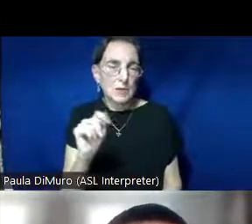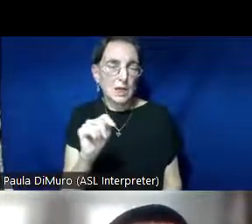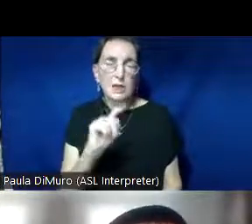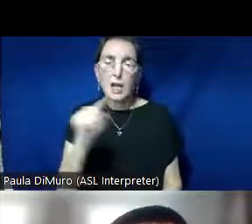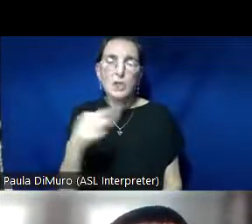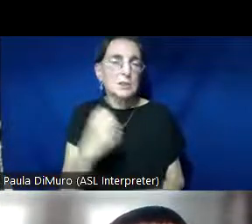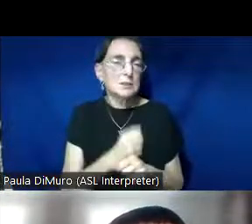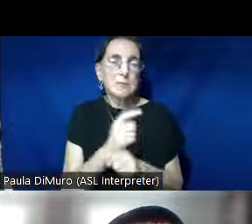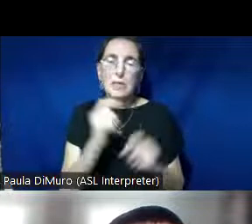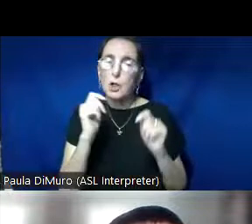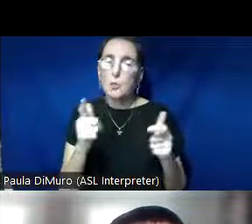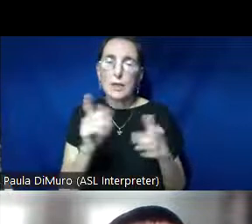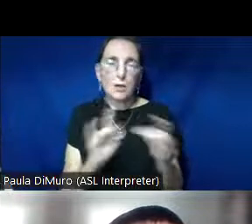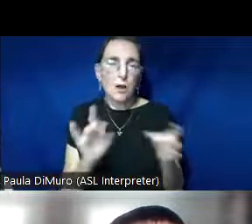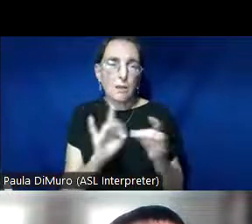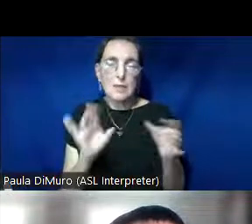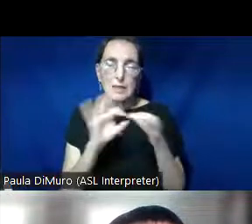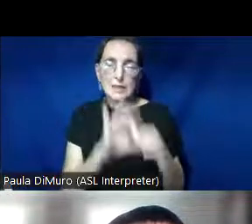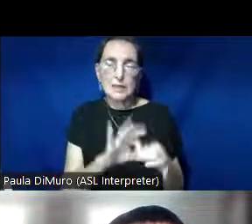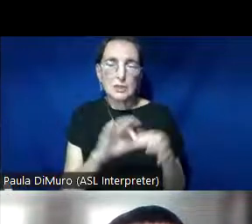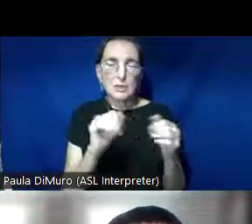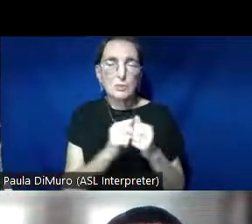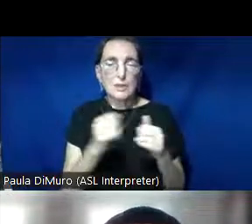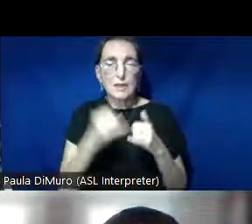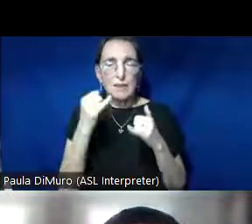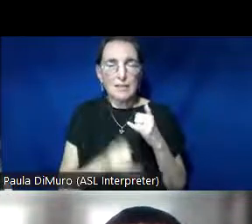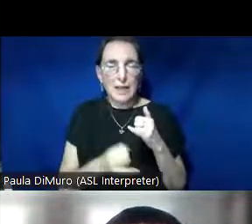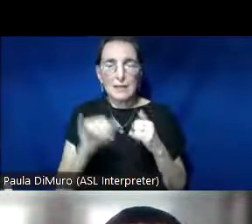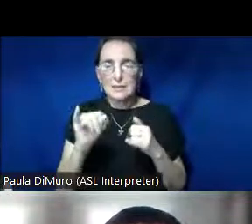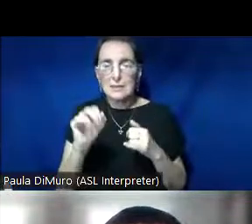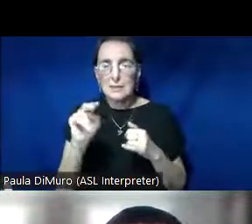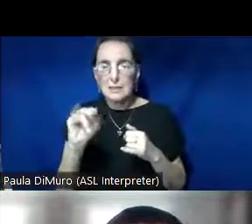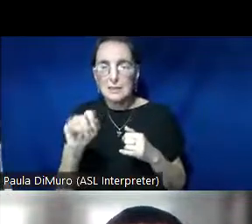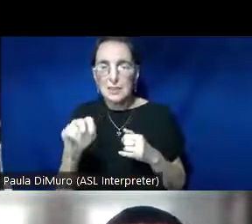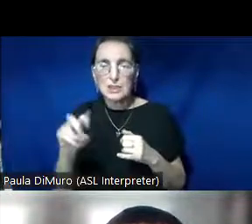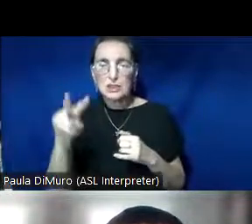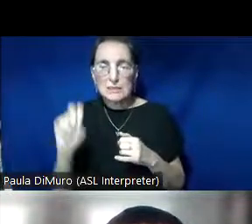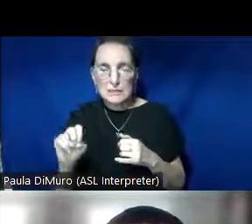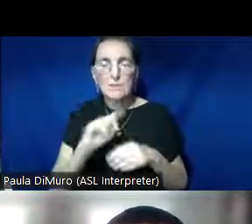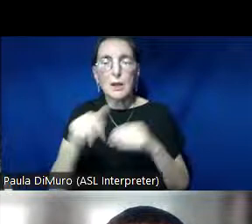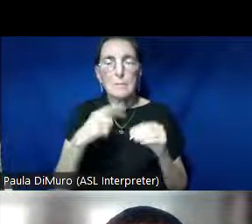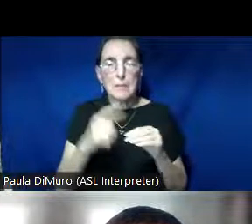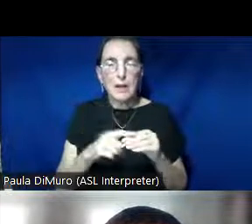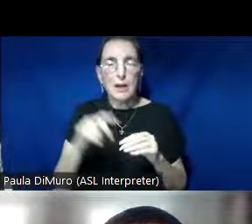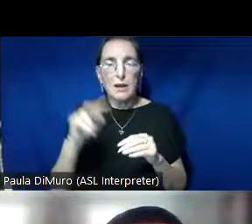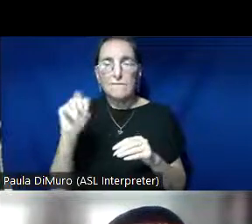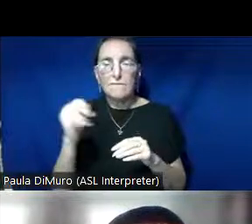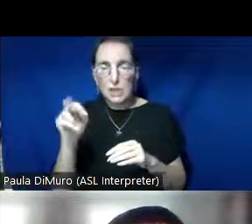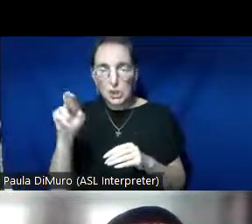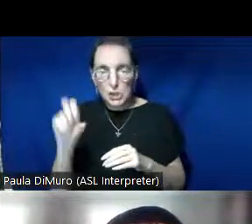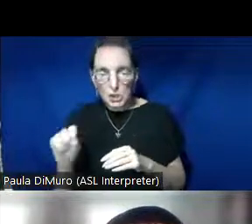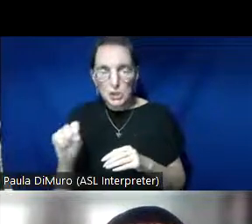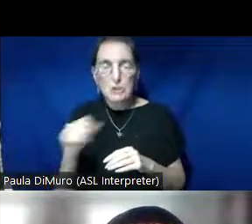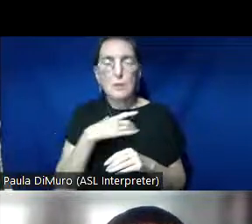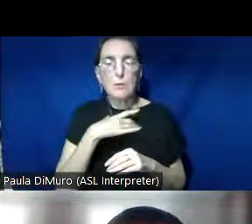Obrigada, Scott. Eu também fazer um comentário rápido em conexão com o último iniciativa em relação às